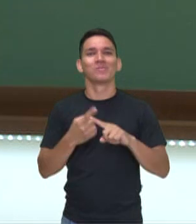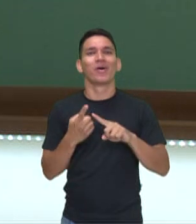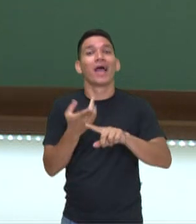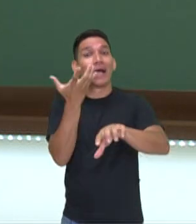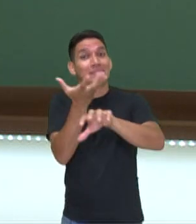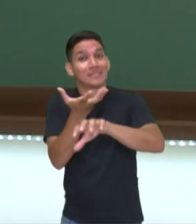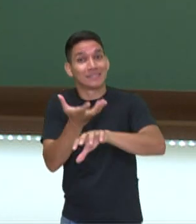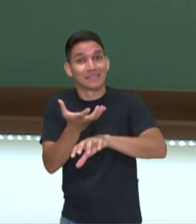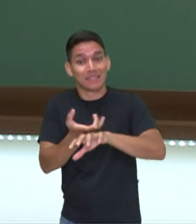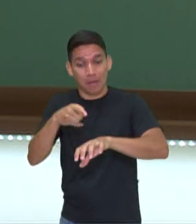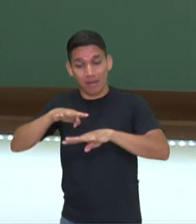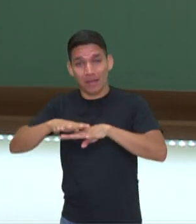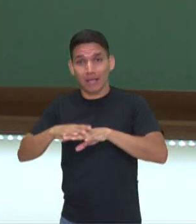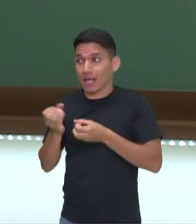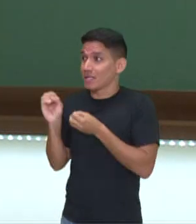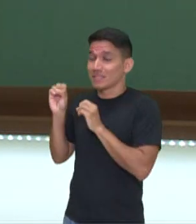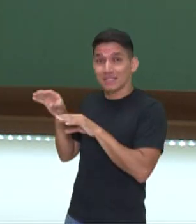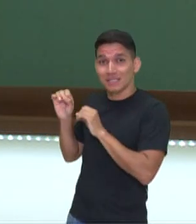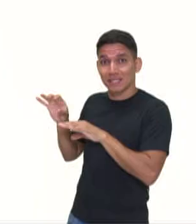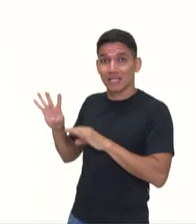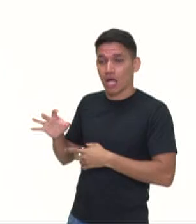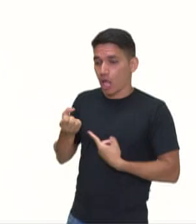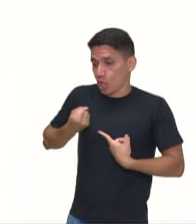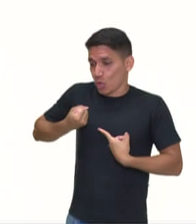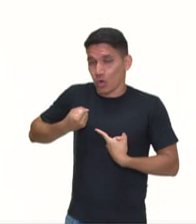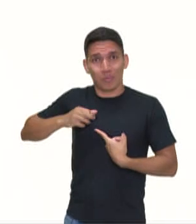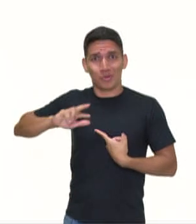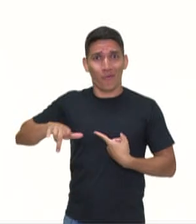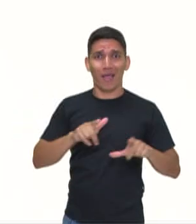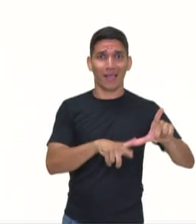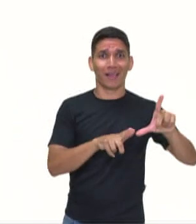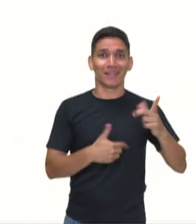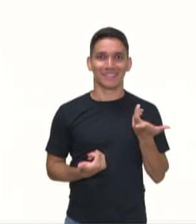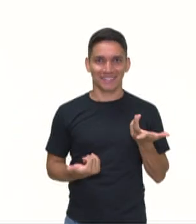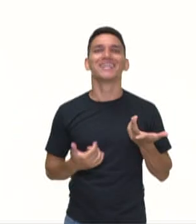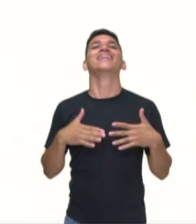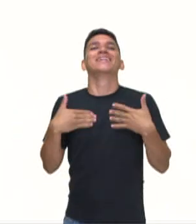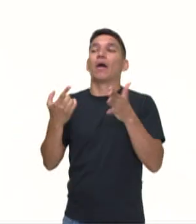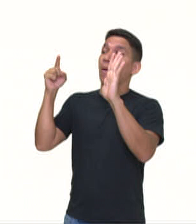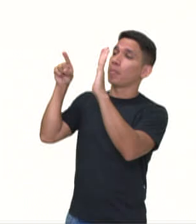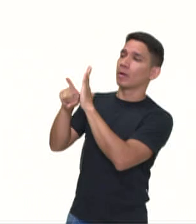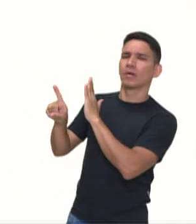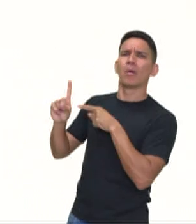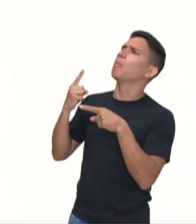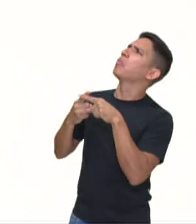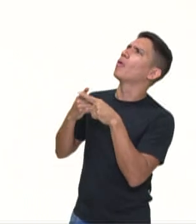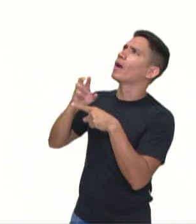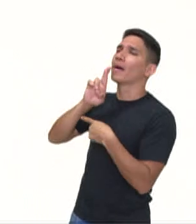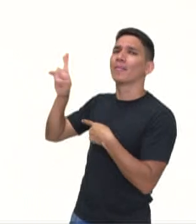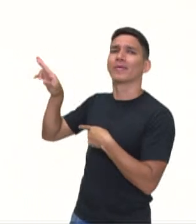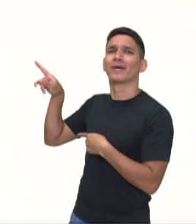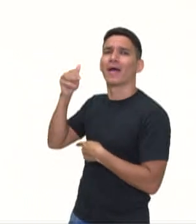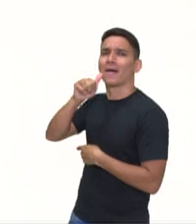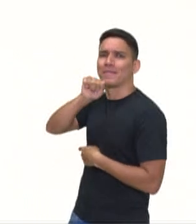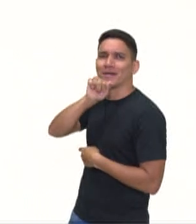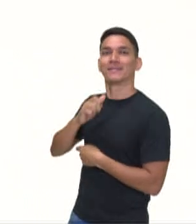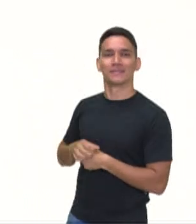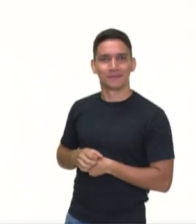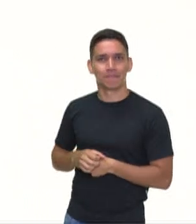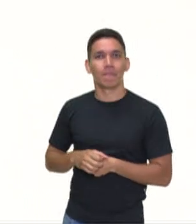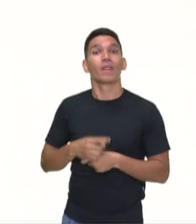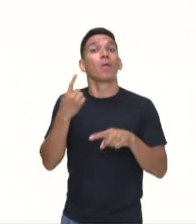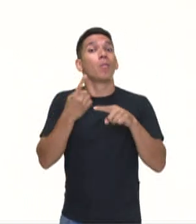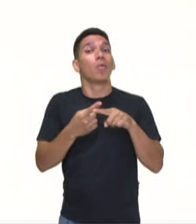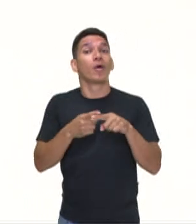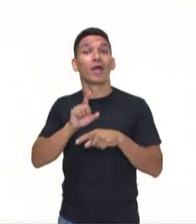letras, segundo ele. E a pergunta é: Why is the boy answering his mom? Por que o menino está respondendo à mãe? Justamente because